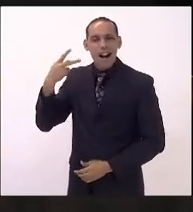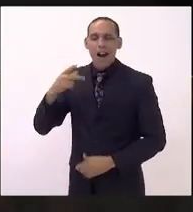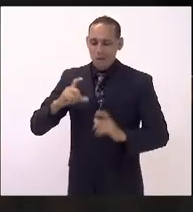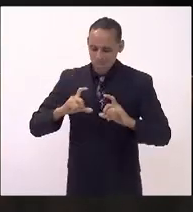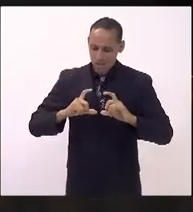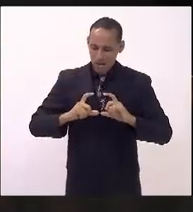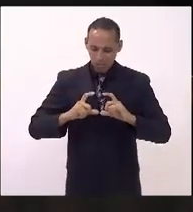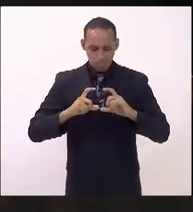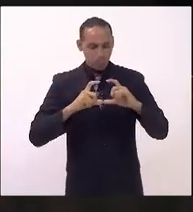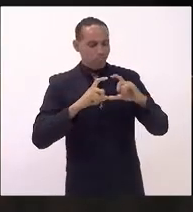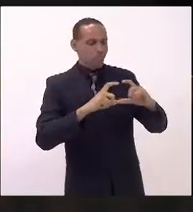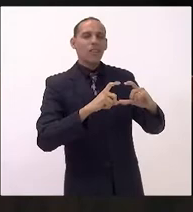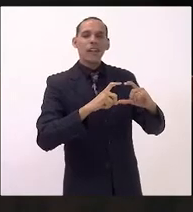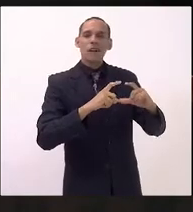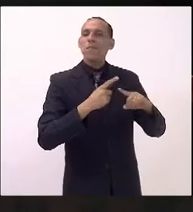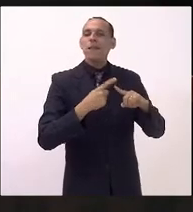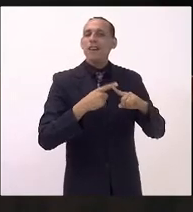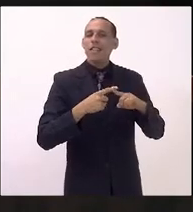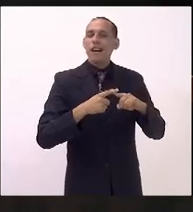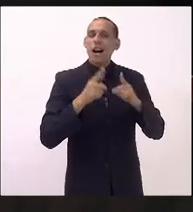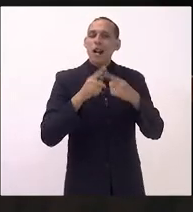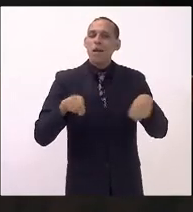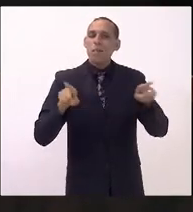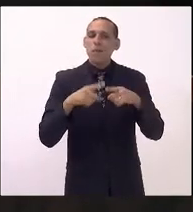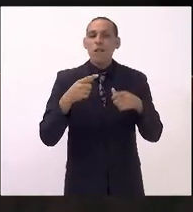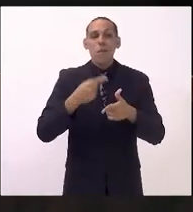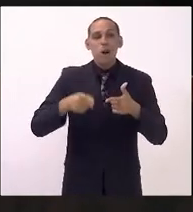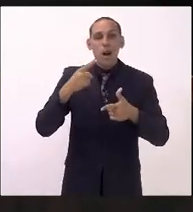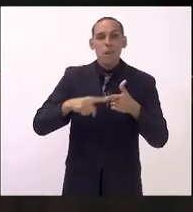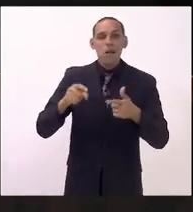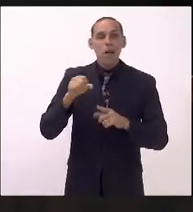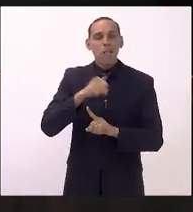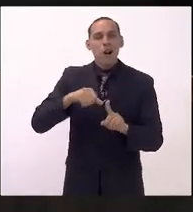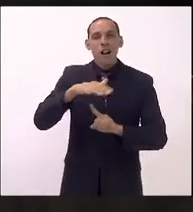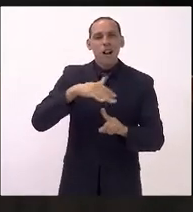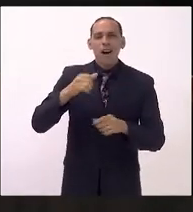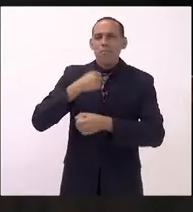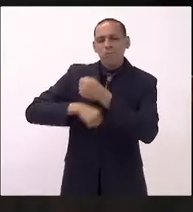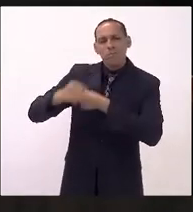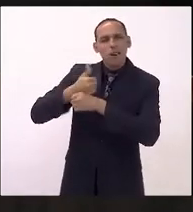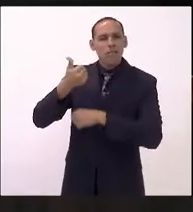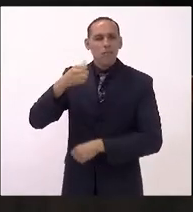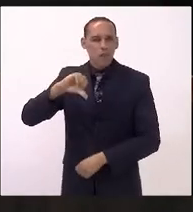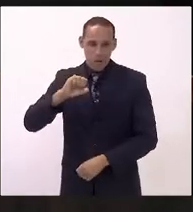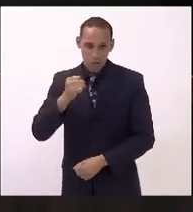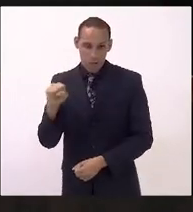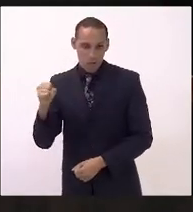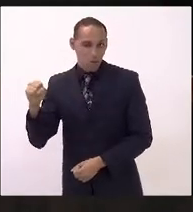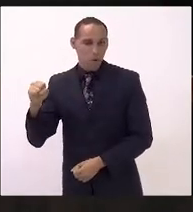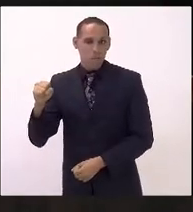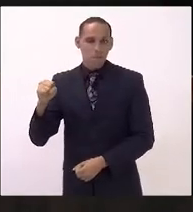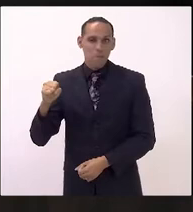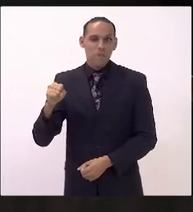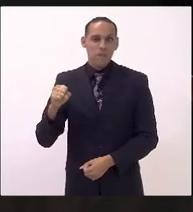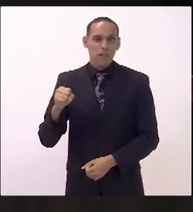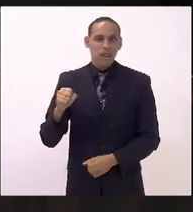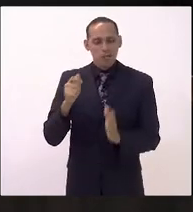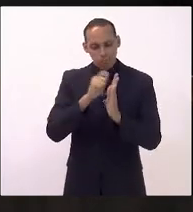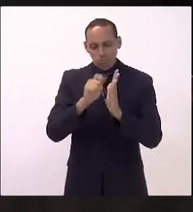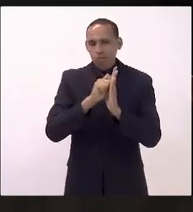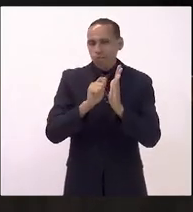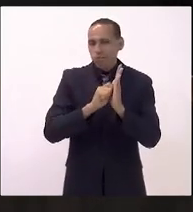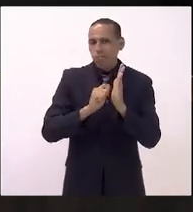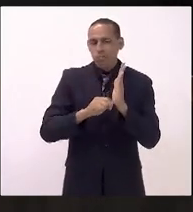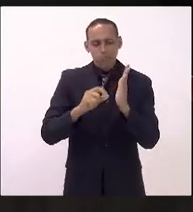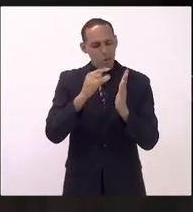medalha foi dada pela música Problema Social, do ano de 1988, pela composição e